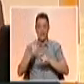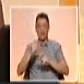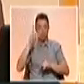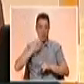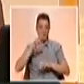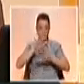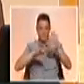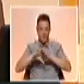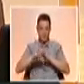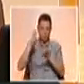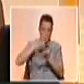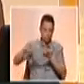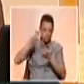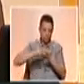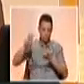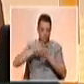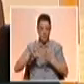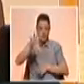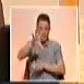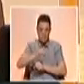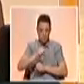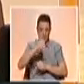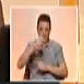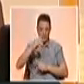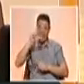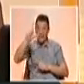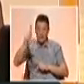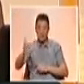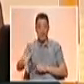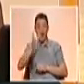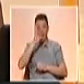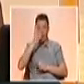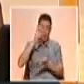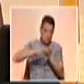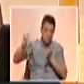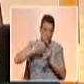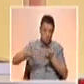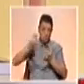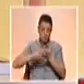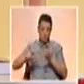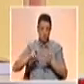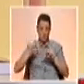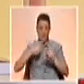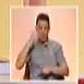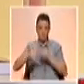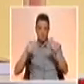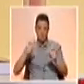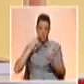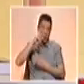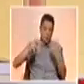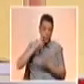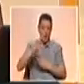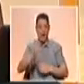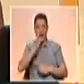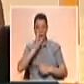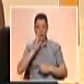caminhadas de dias para ir buscar 20 litros de água, que depois consomem água 3 não vem ou 4 com dias. As pessoas, exato. Mas são as pessoas que têm não, que ir à e onde há